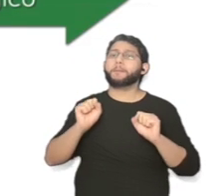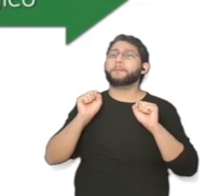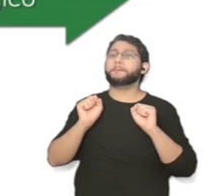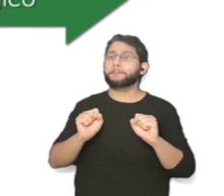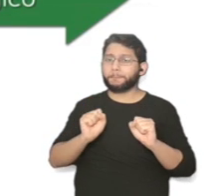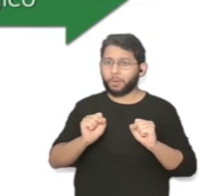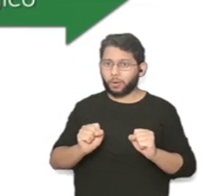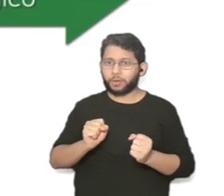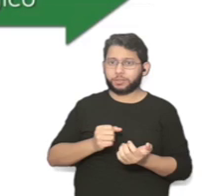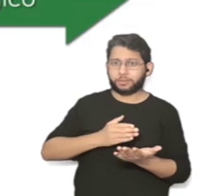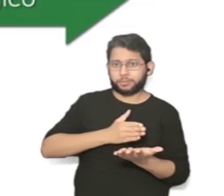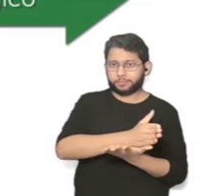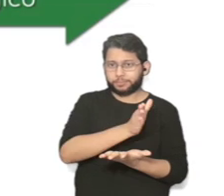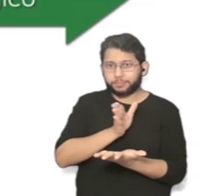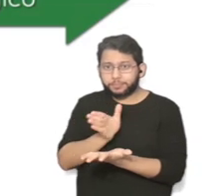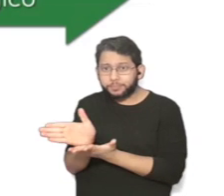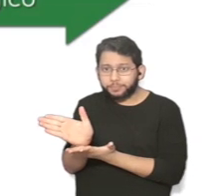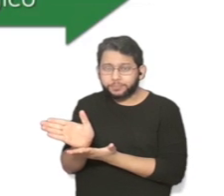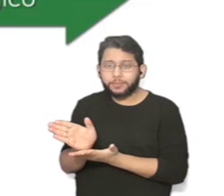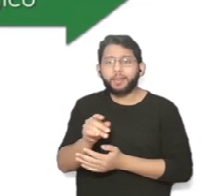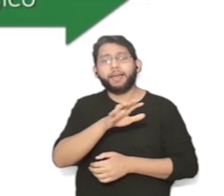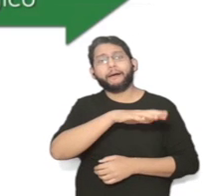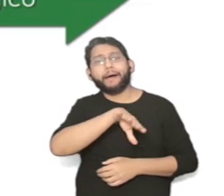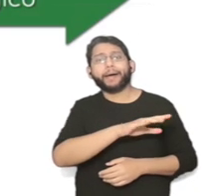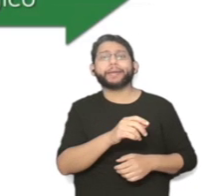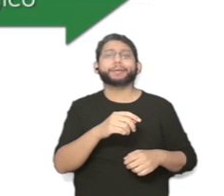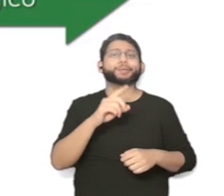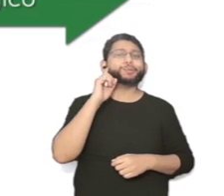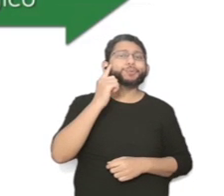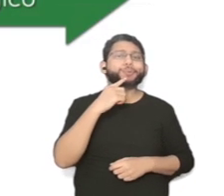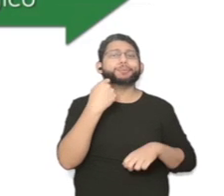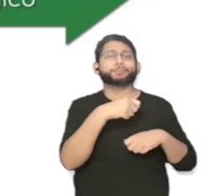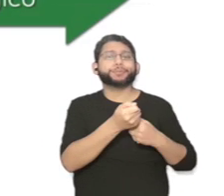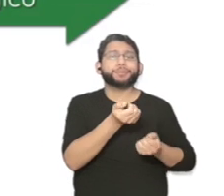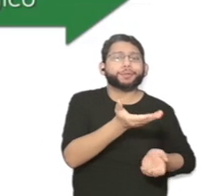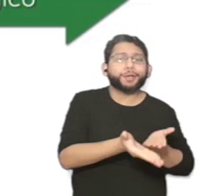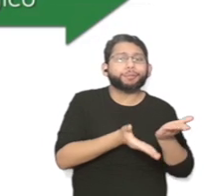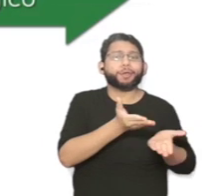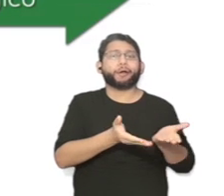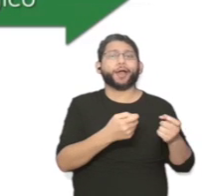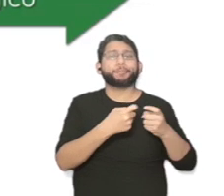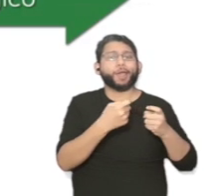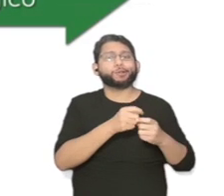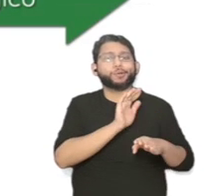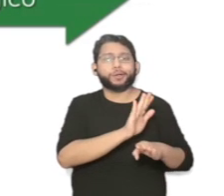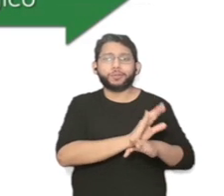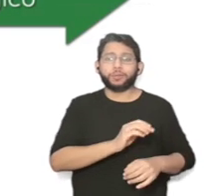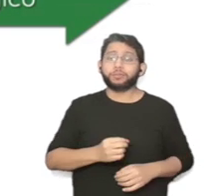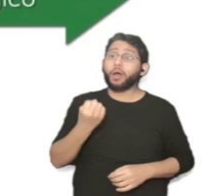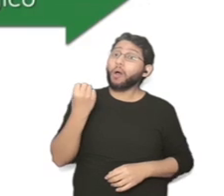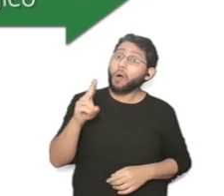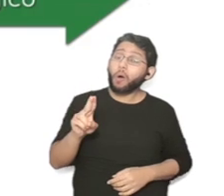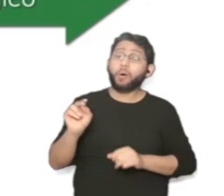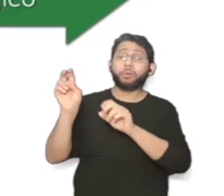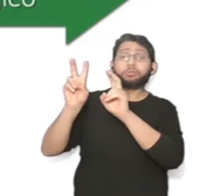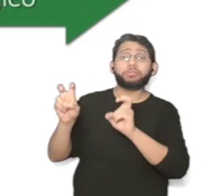ser adotada dentro de uma abordagem oralista, dentro do viés clínico-patológico ou dentro do viés bilíngue